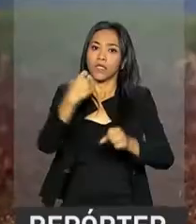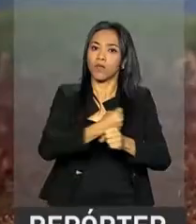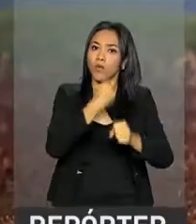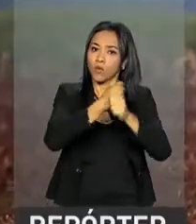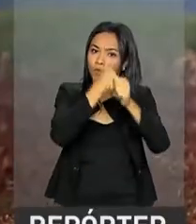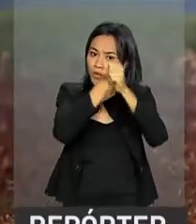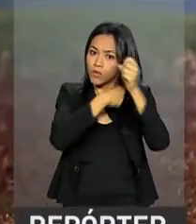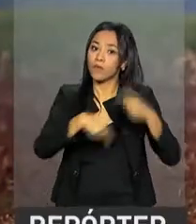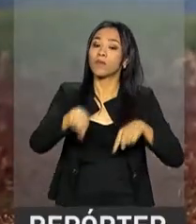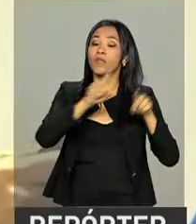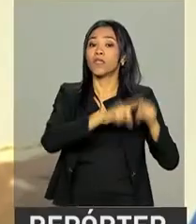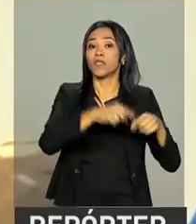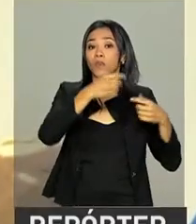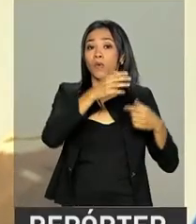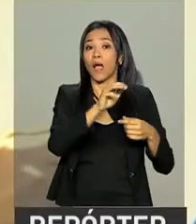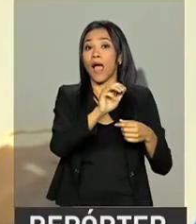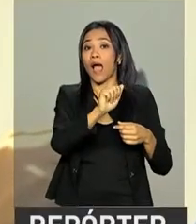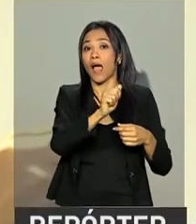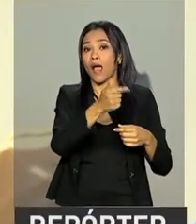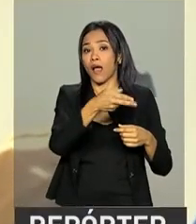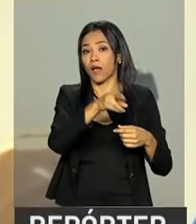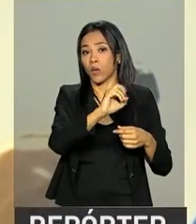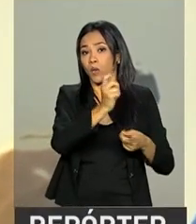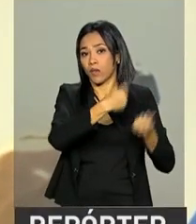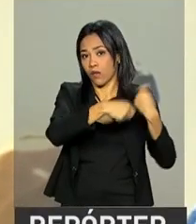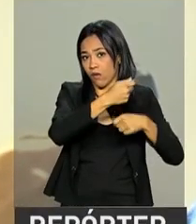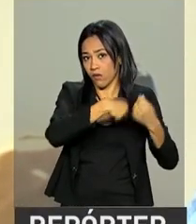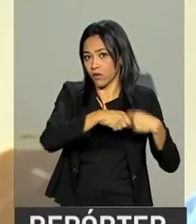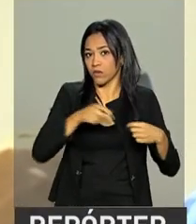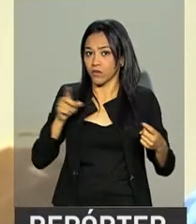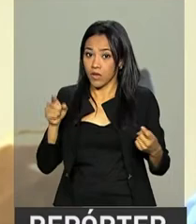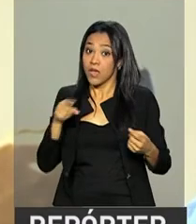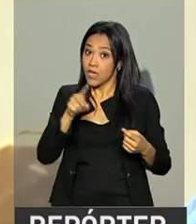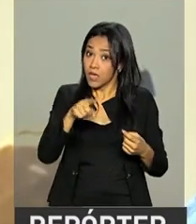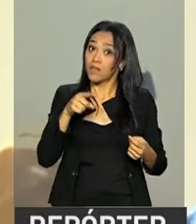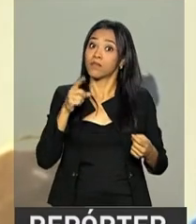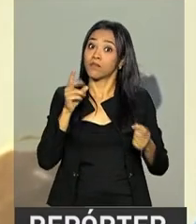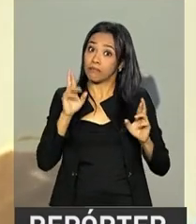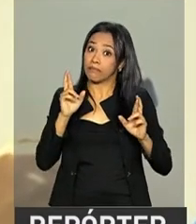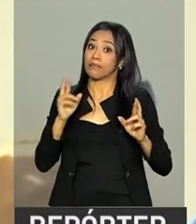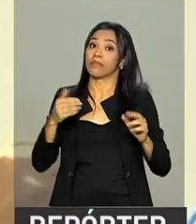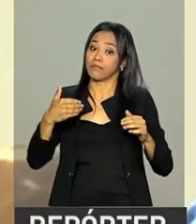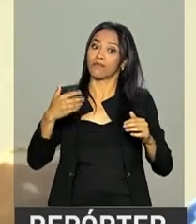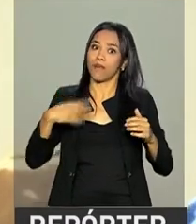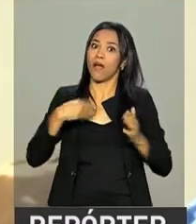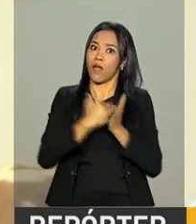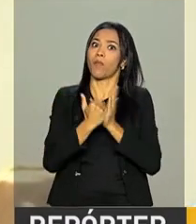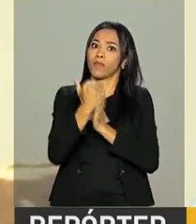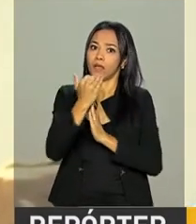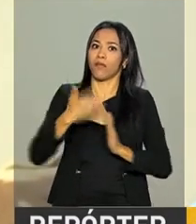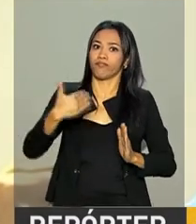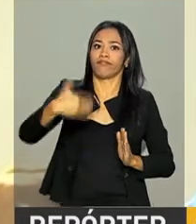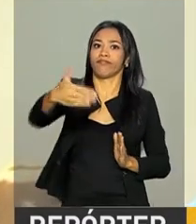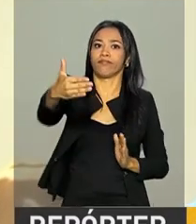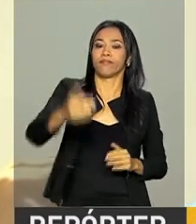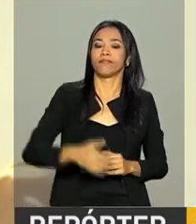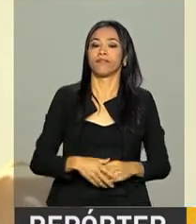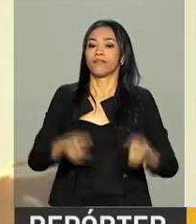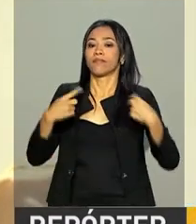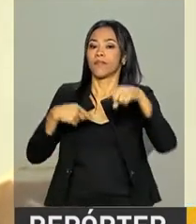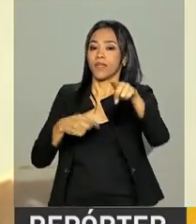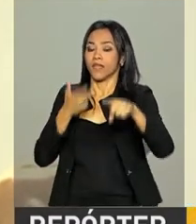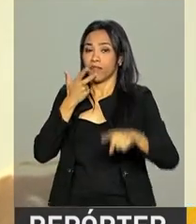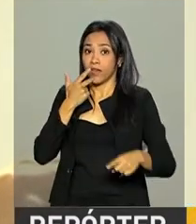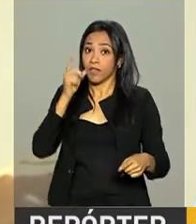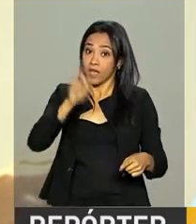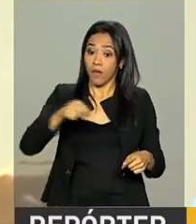e do agronegócio para elegê a tendência é que esse número continue crescendo até o momento o que se vê é um mercado